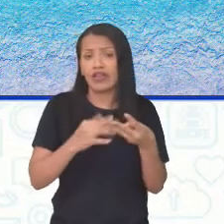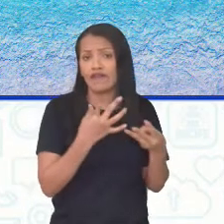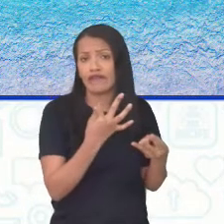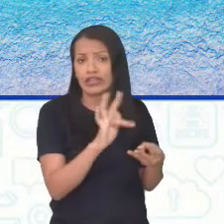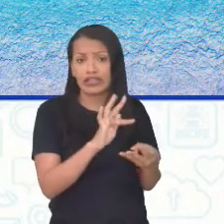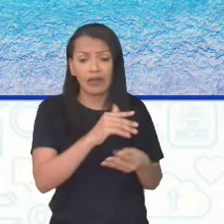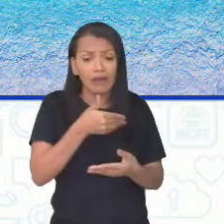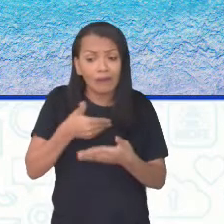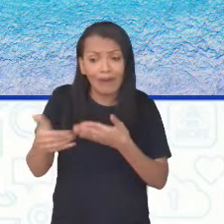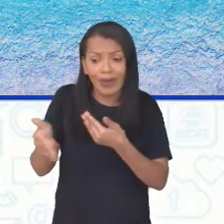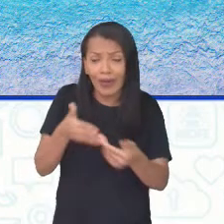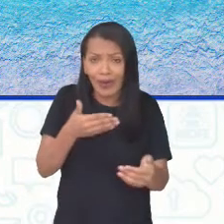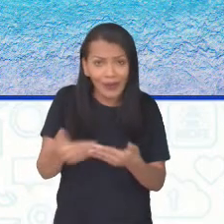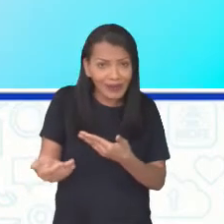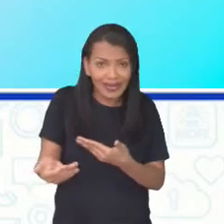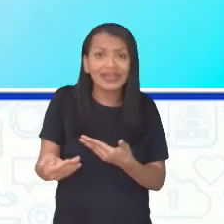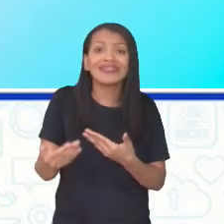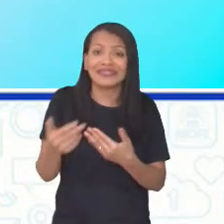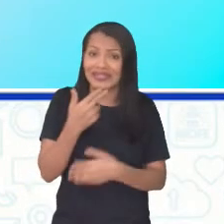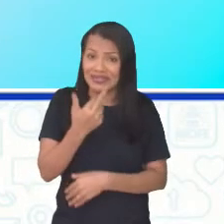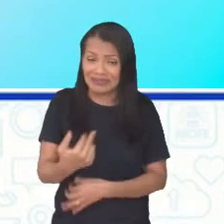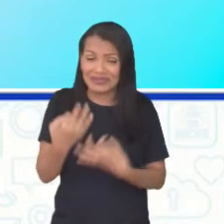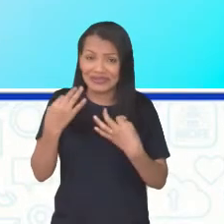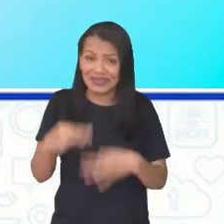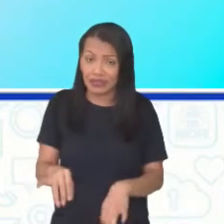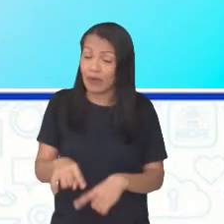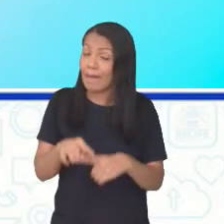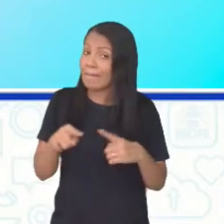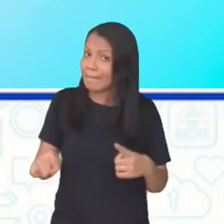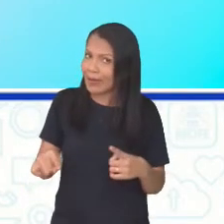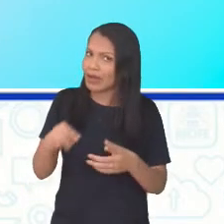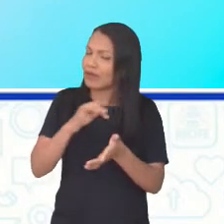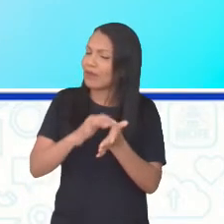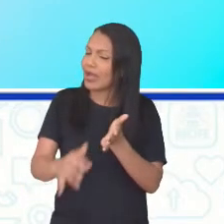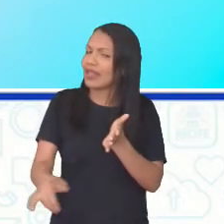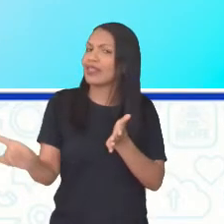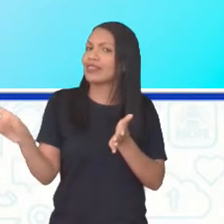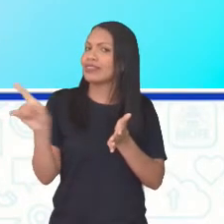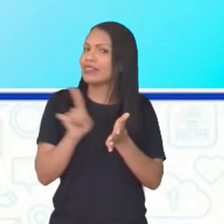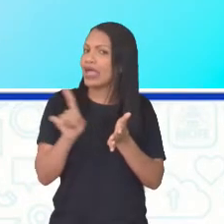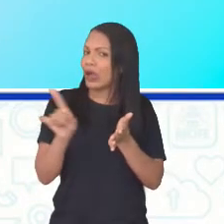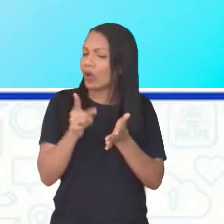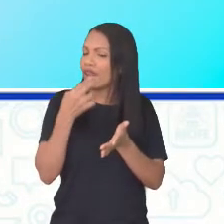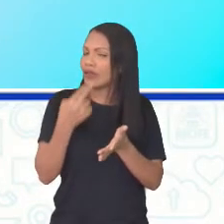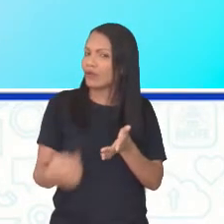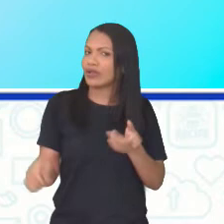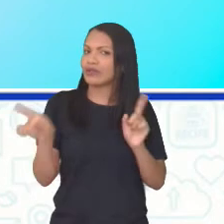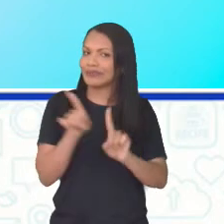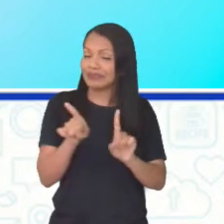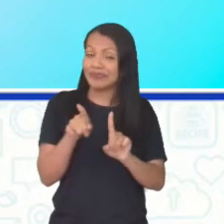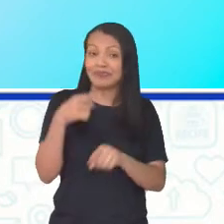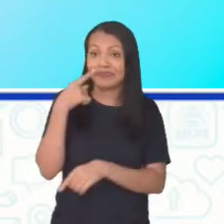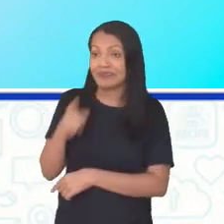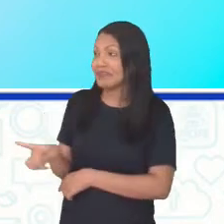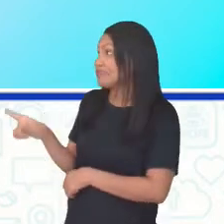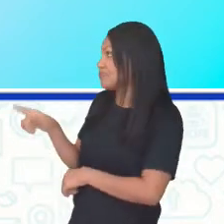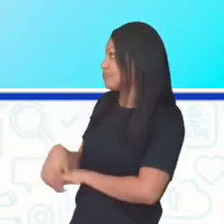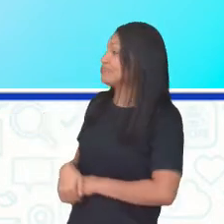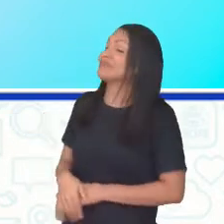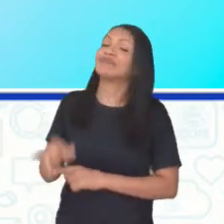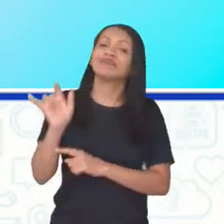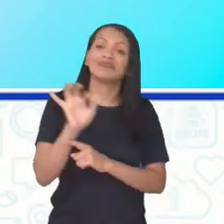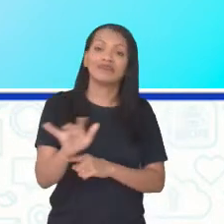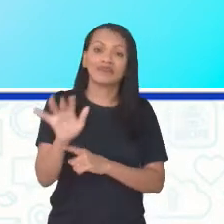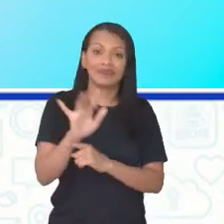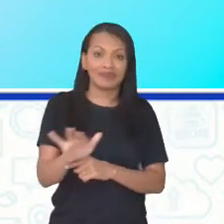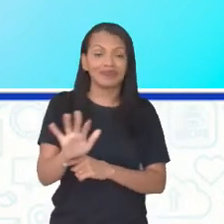como todos os outros idiomas, certo? Aqui eu trouxe para vocês o alfabeto em português, do português,